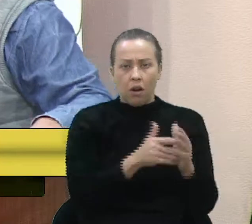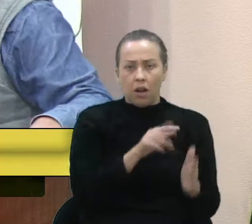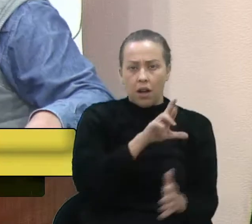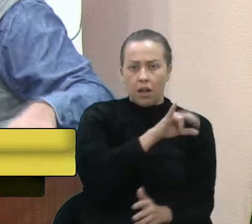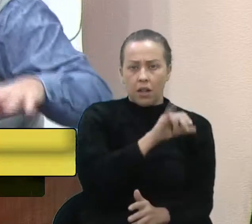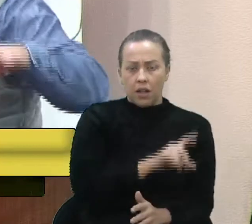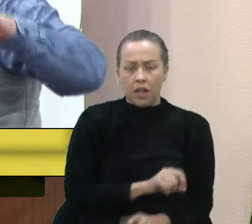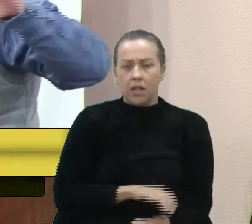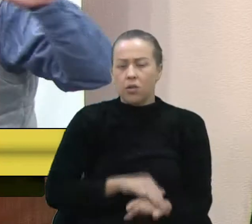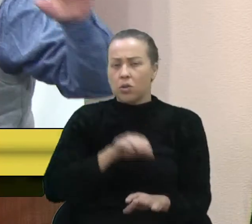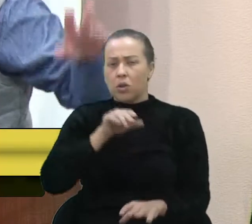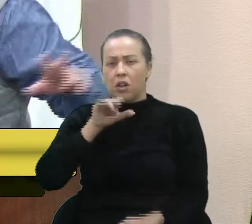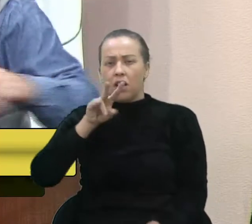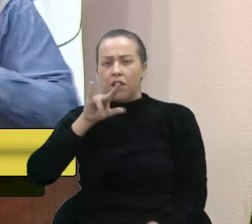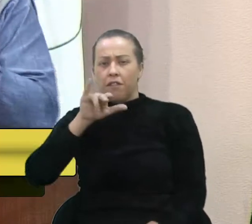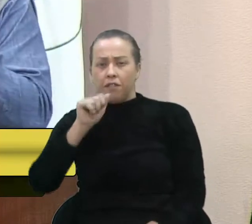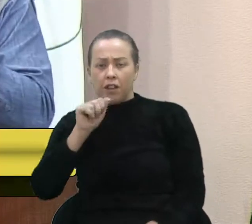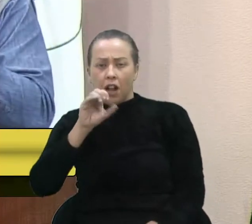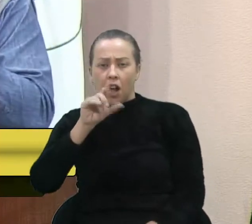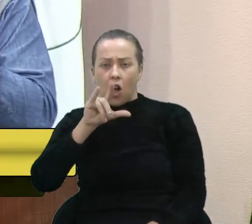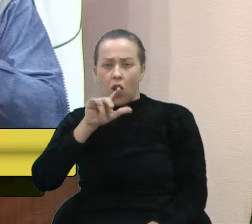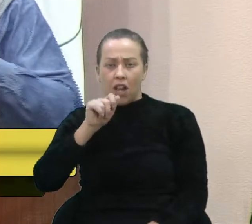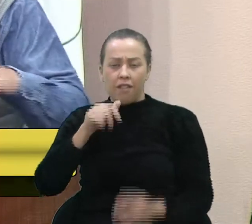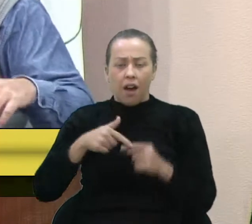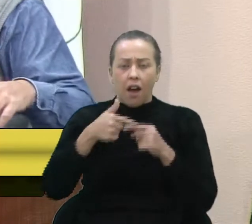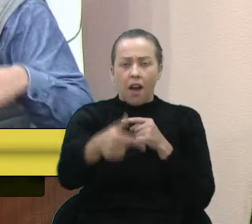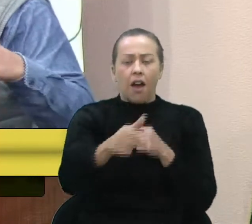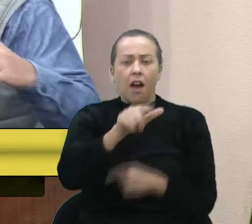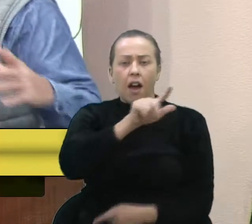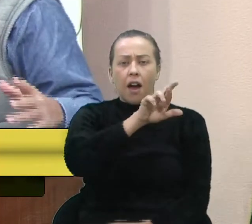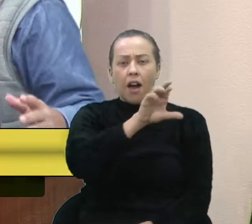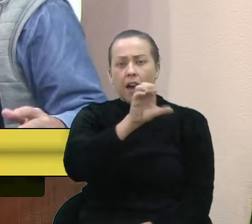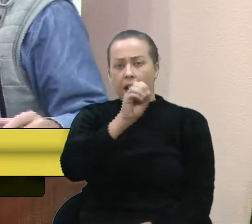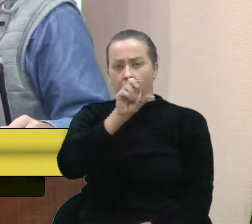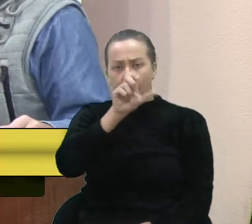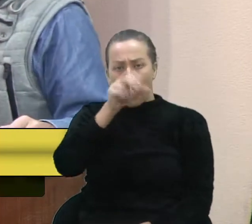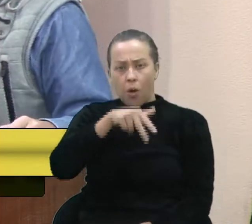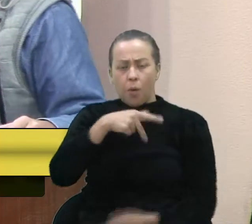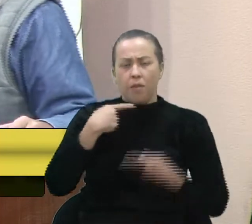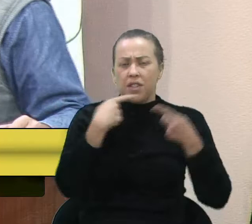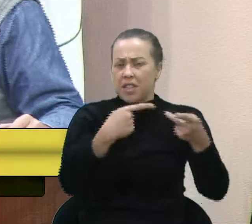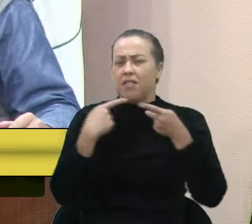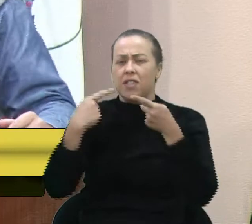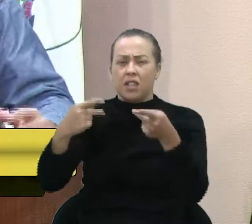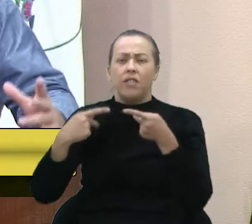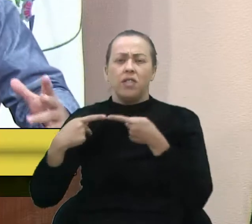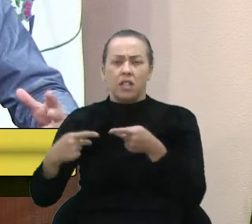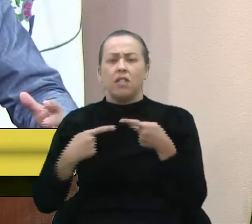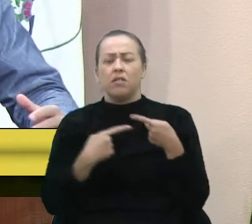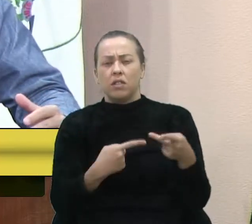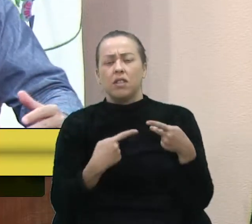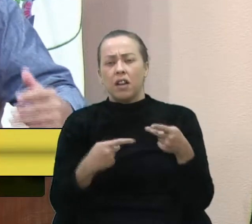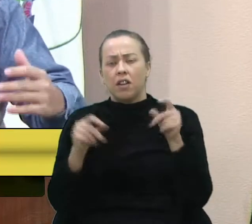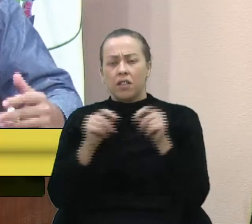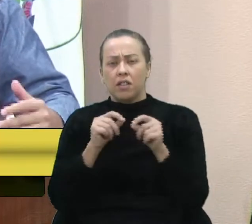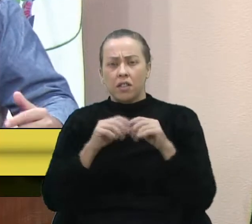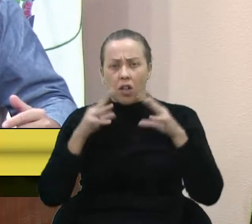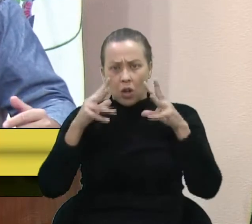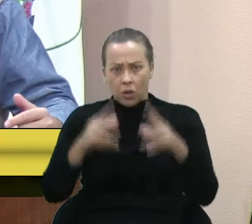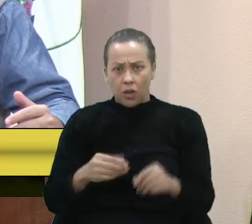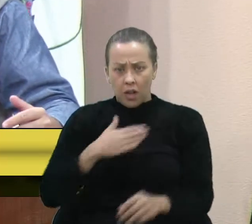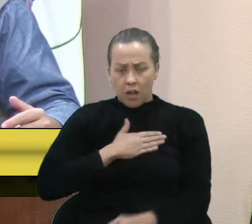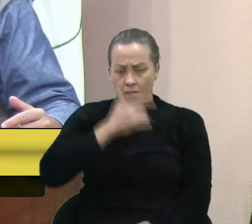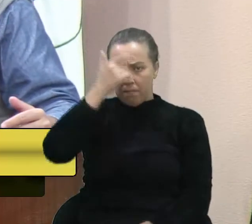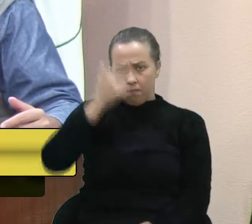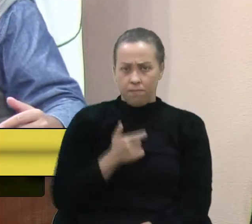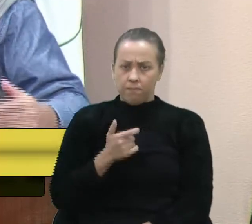Oliva ao Panassolo, do Esplanada ao Reolon. E essas visitas que foram realizadas por esse